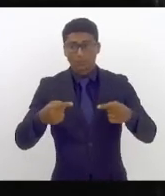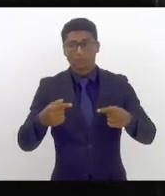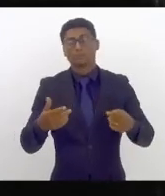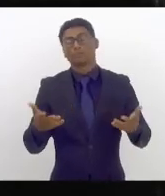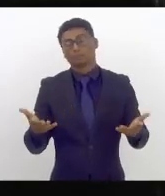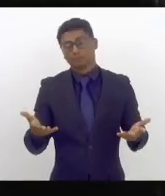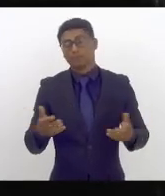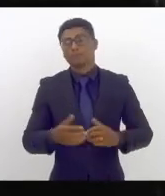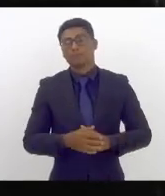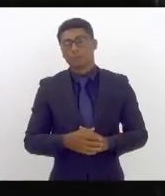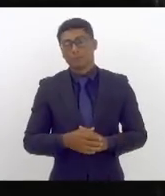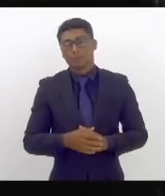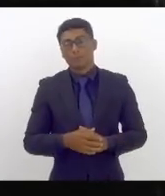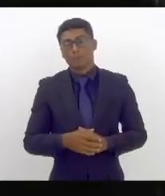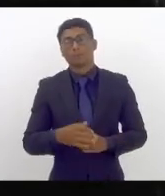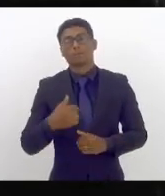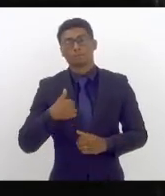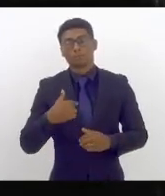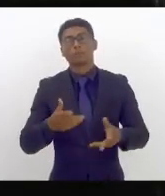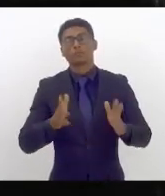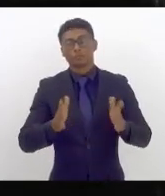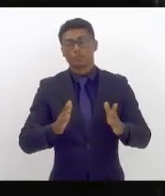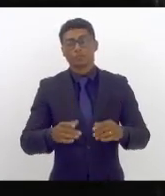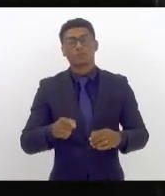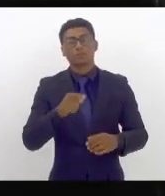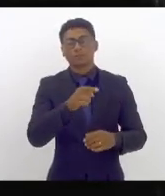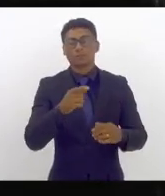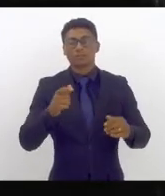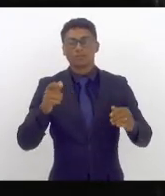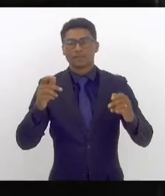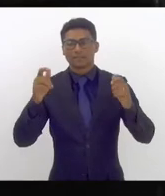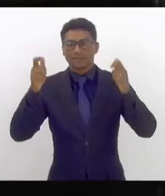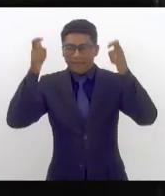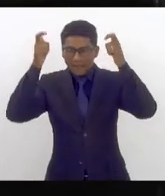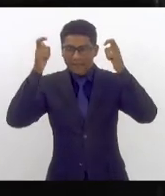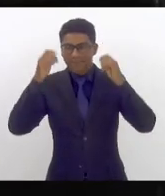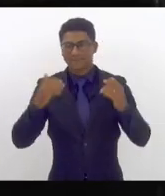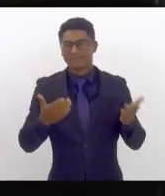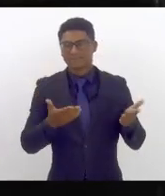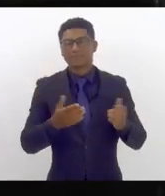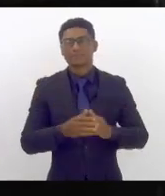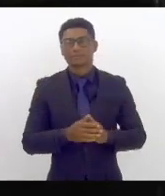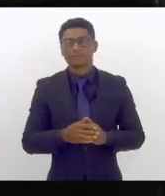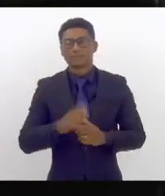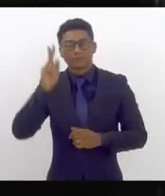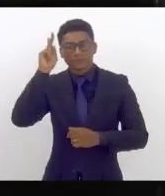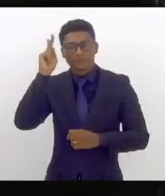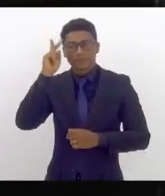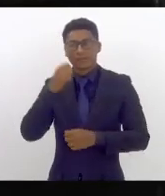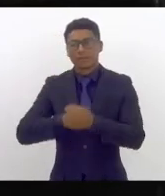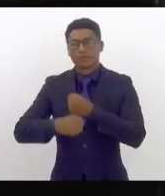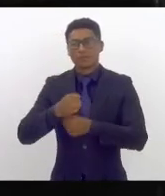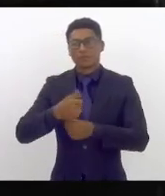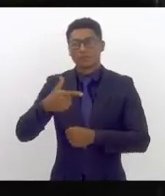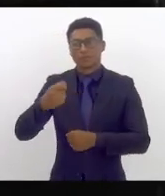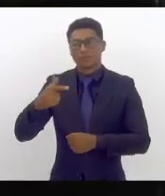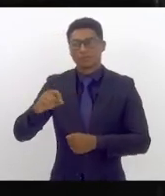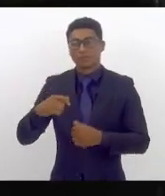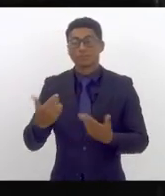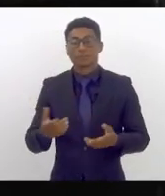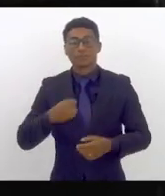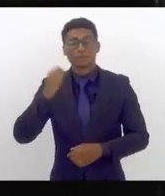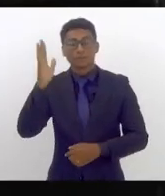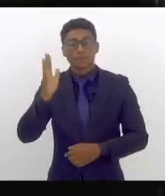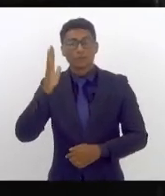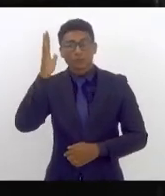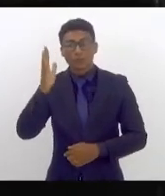Como já o fiz em Angra dos Reis não é em 2020 então o encerro aqui a